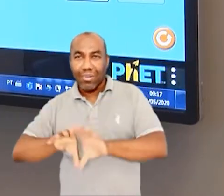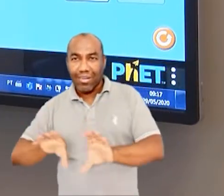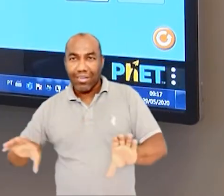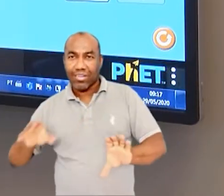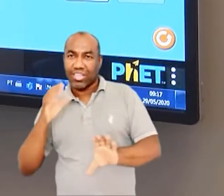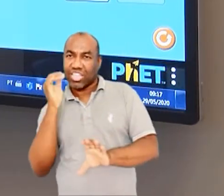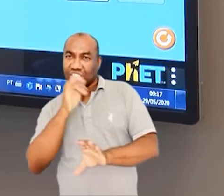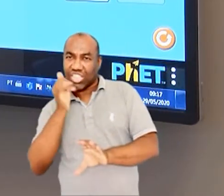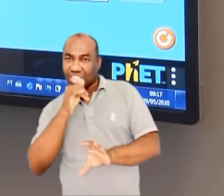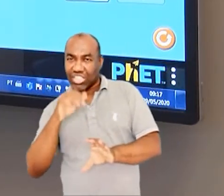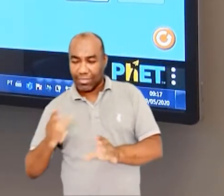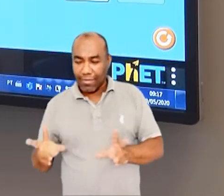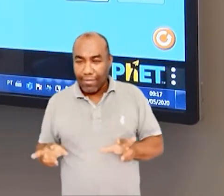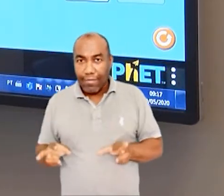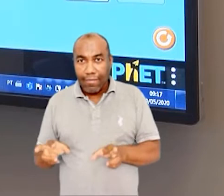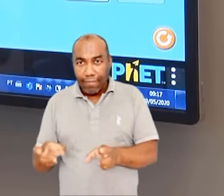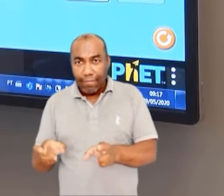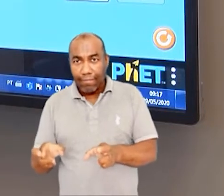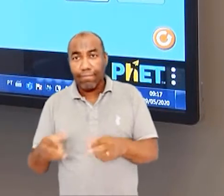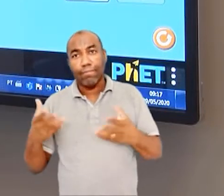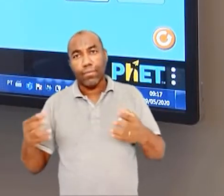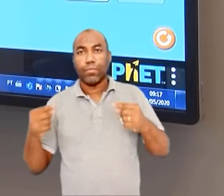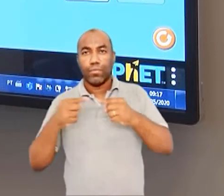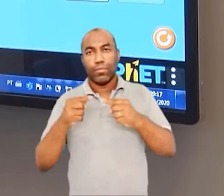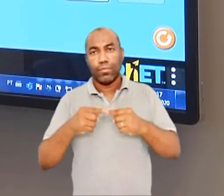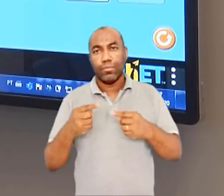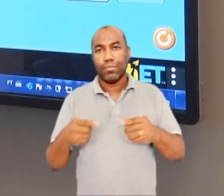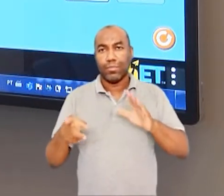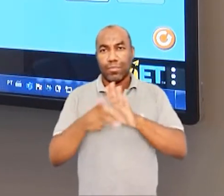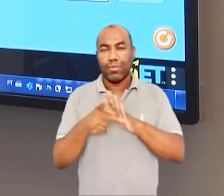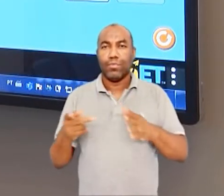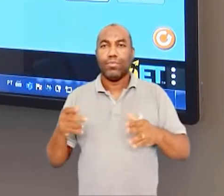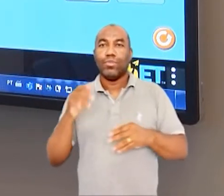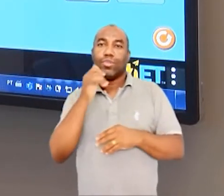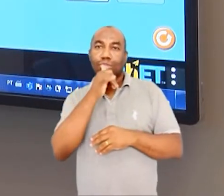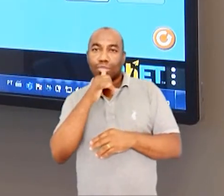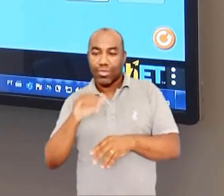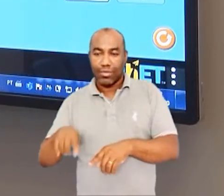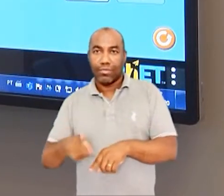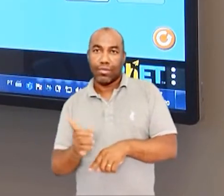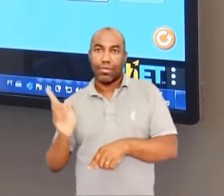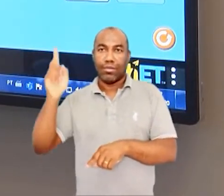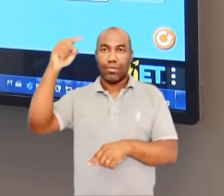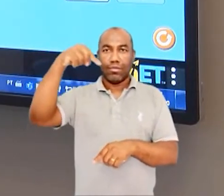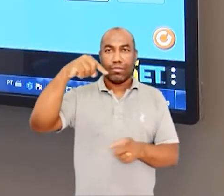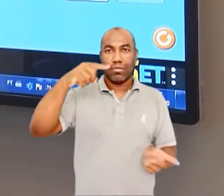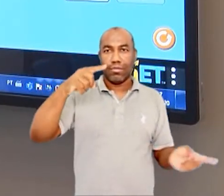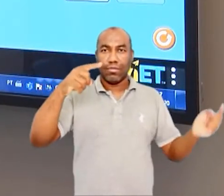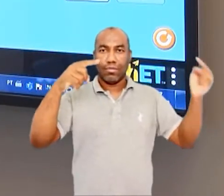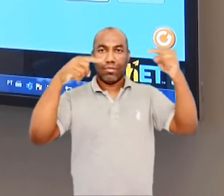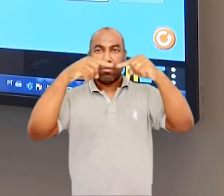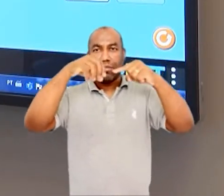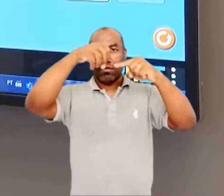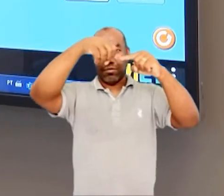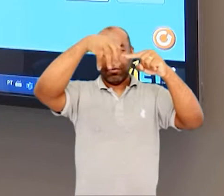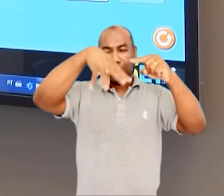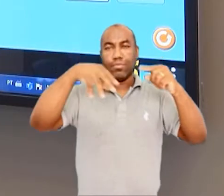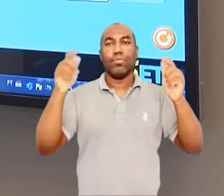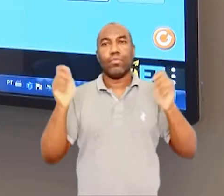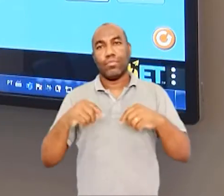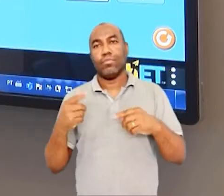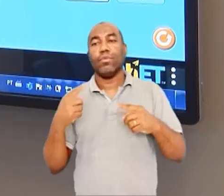uma associação em série de geradores de energia. Energia produzida por uma